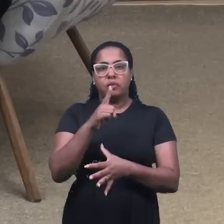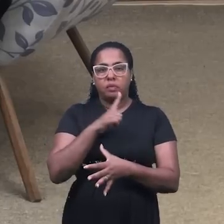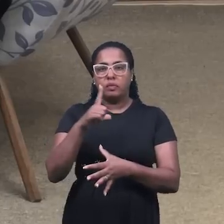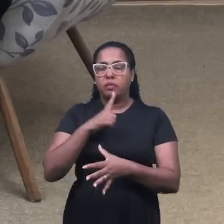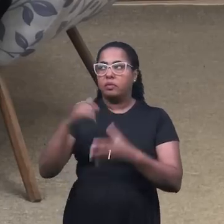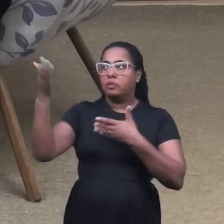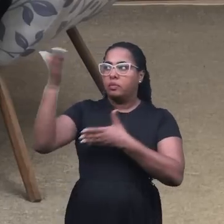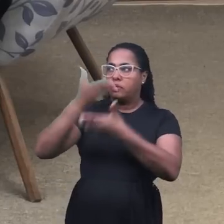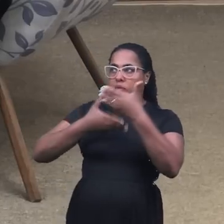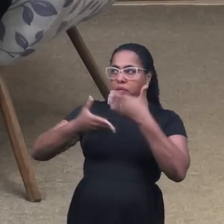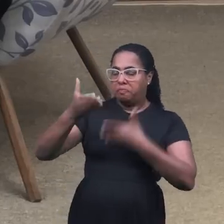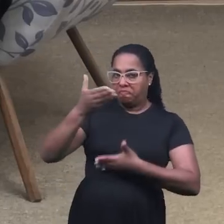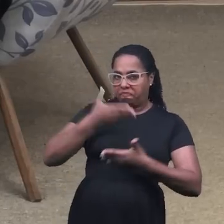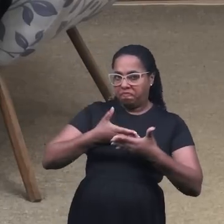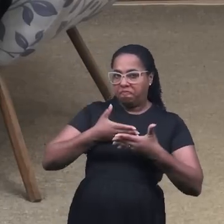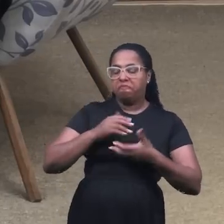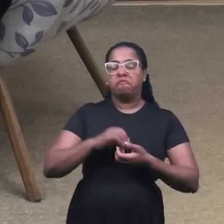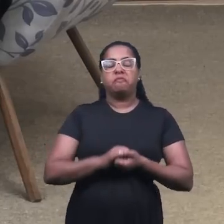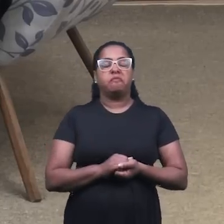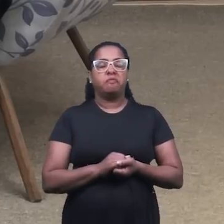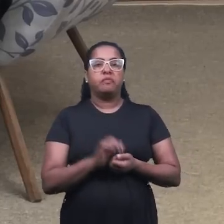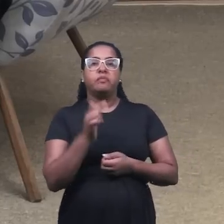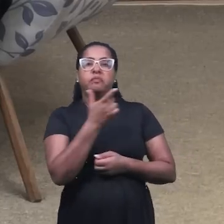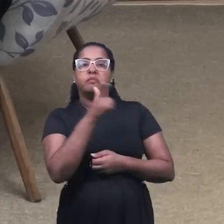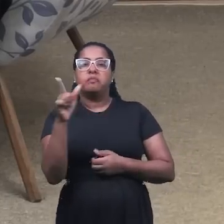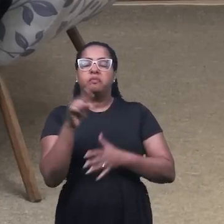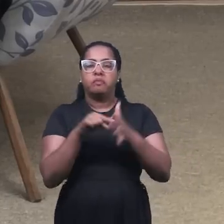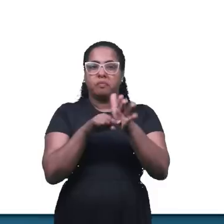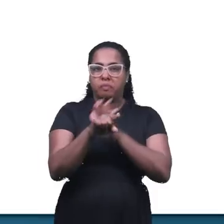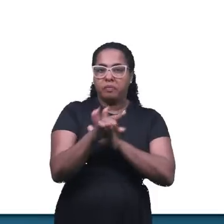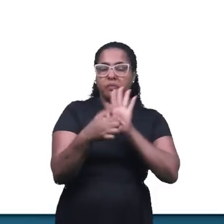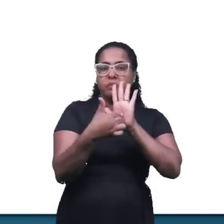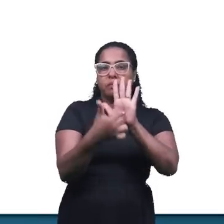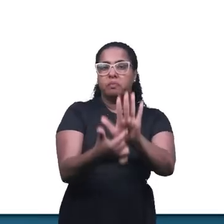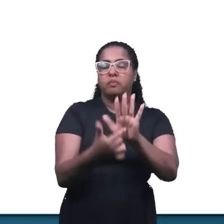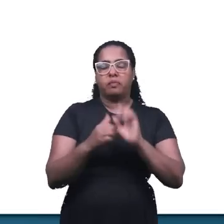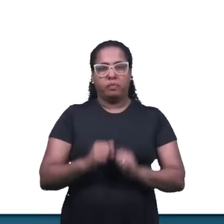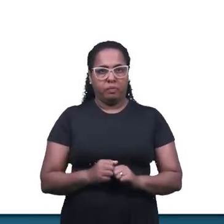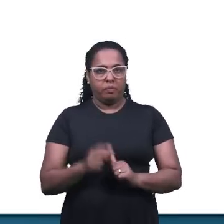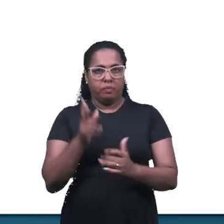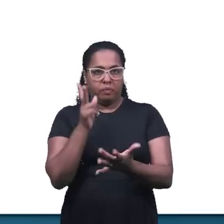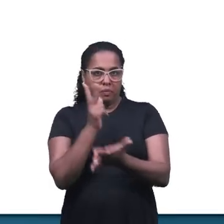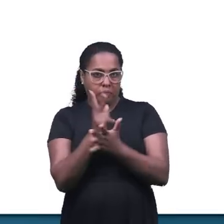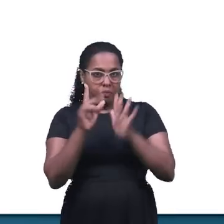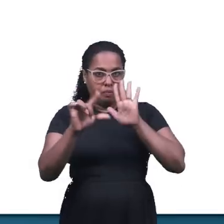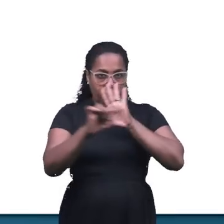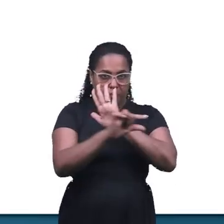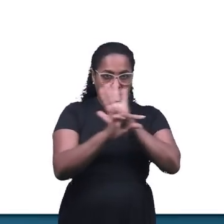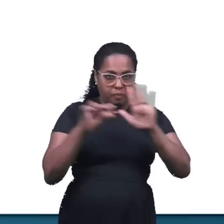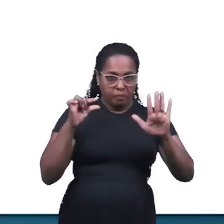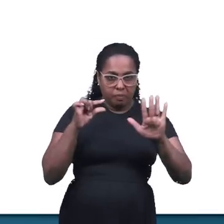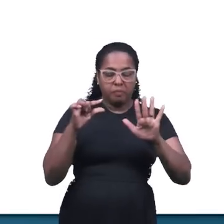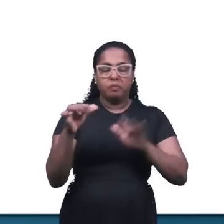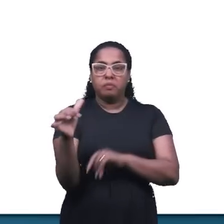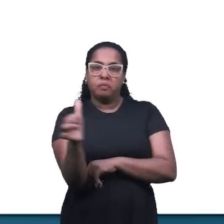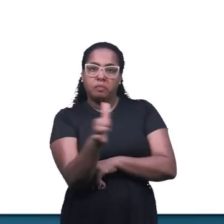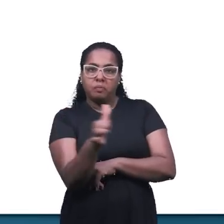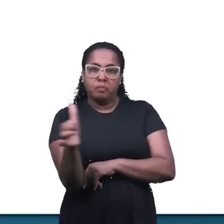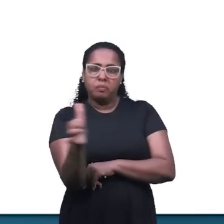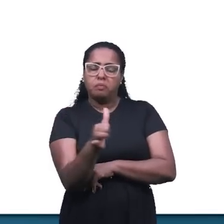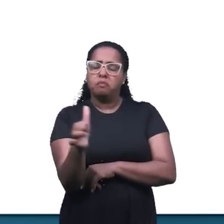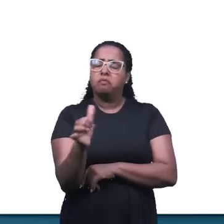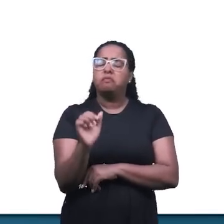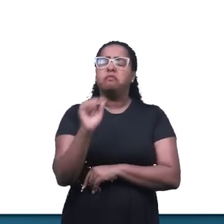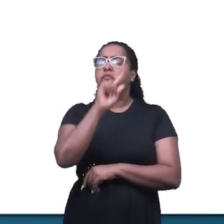Senhor. Muito bom mesmo. Vamos à nossa próxima pergunta, então, que diz: no mesmo versículo, que é o versículo 11, a quem